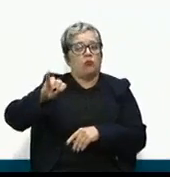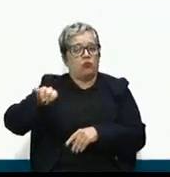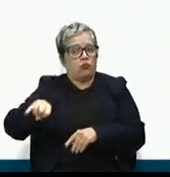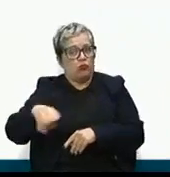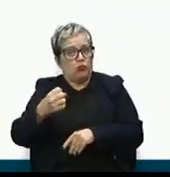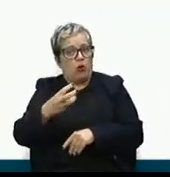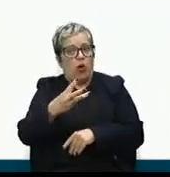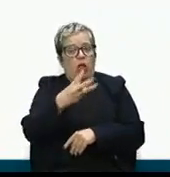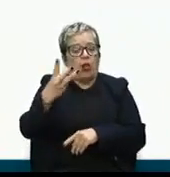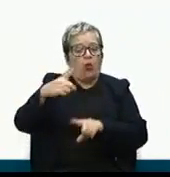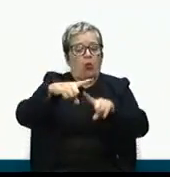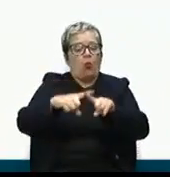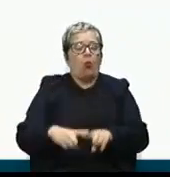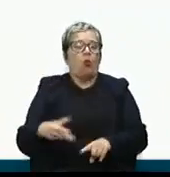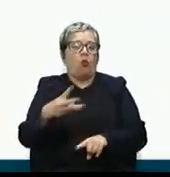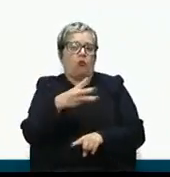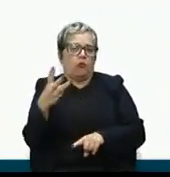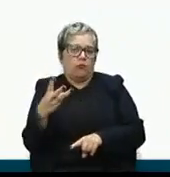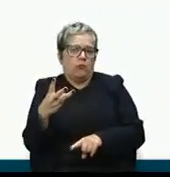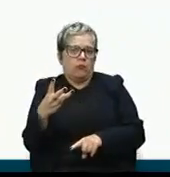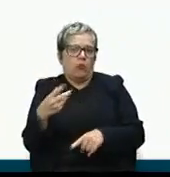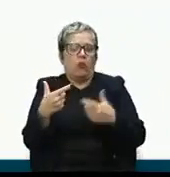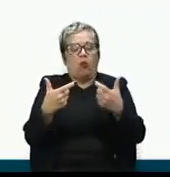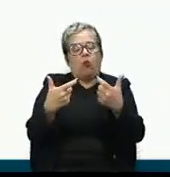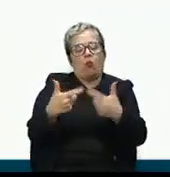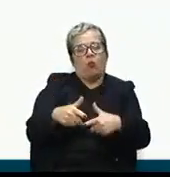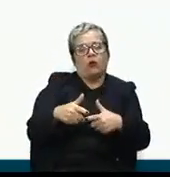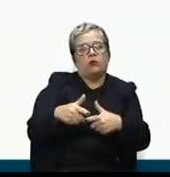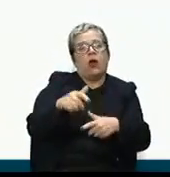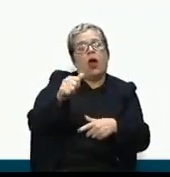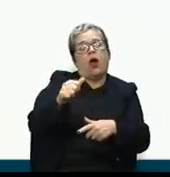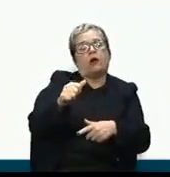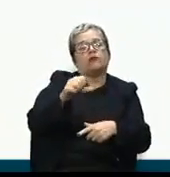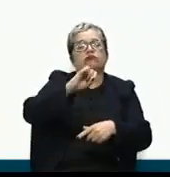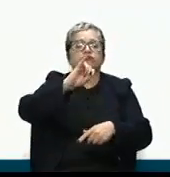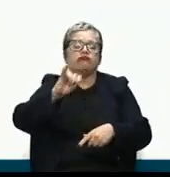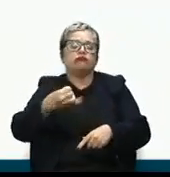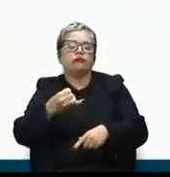por 3, tal que A e J